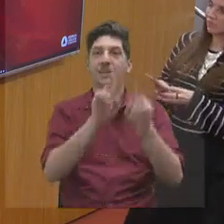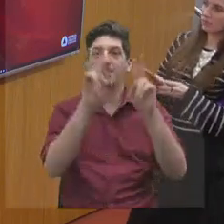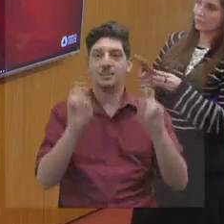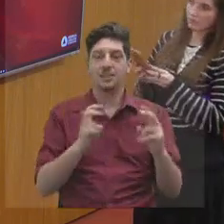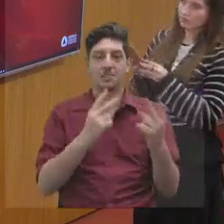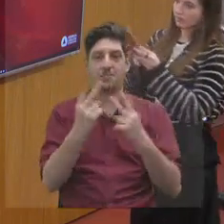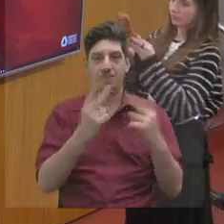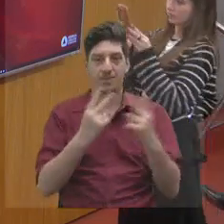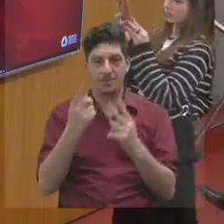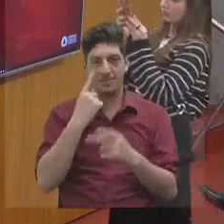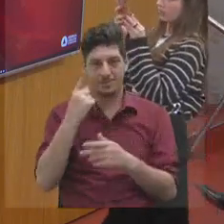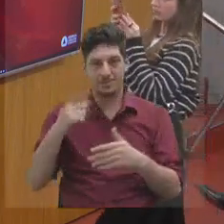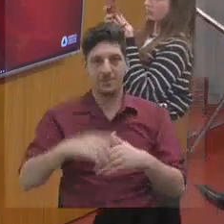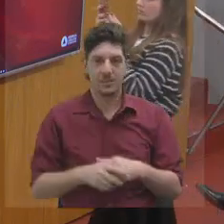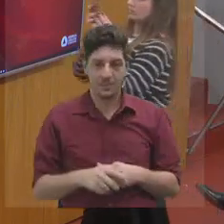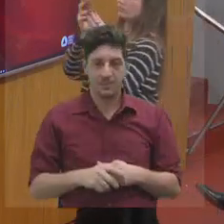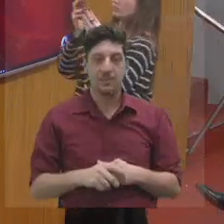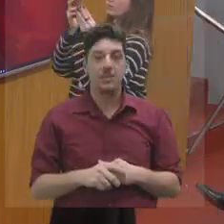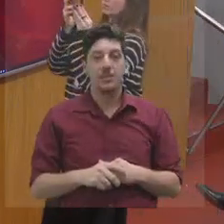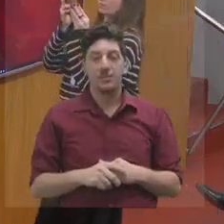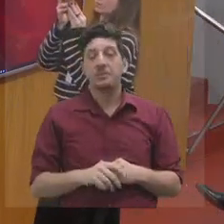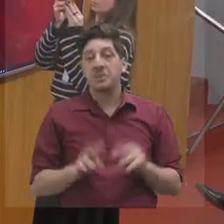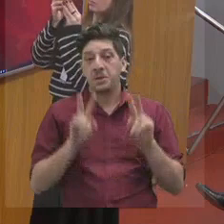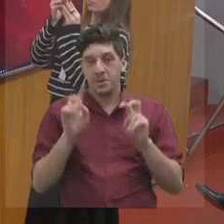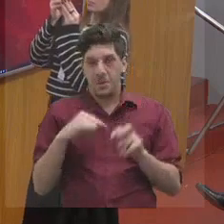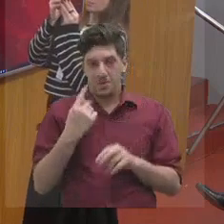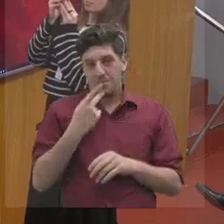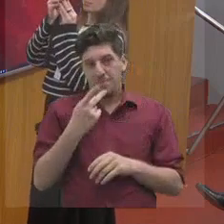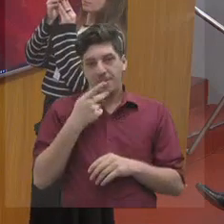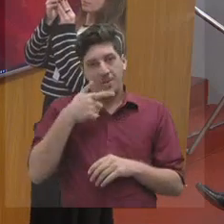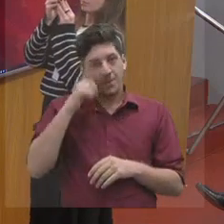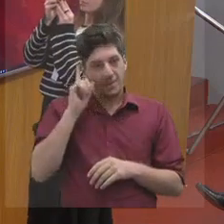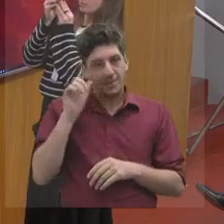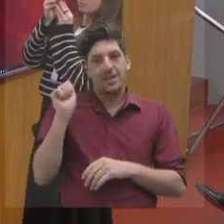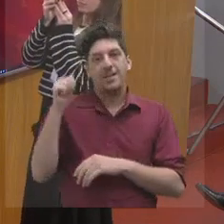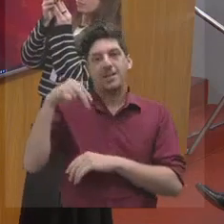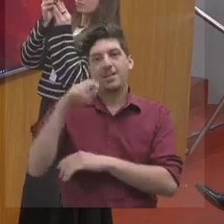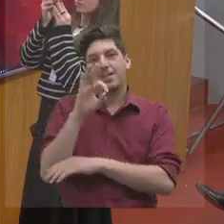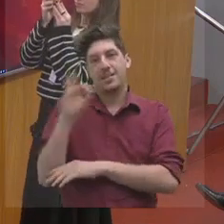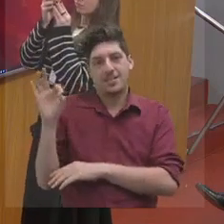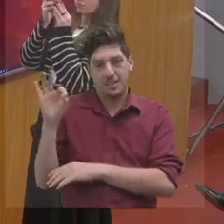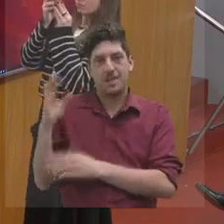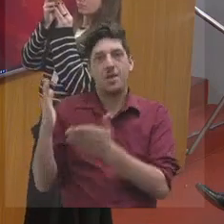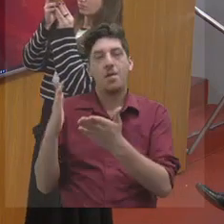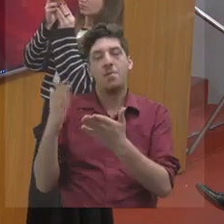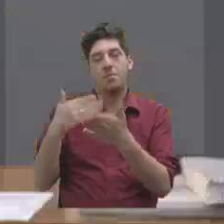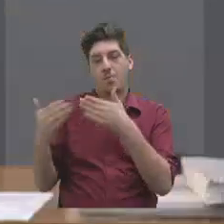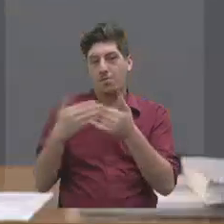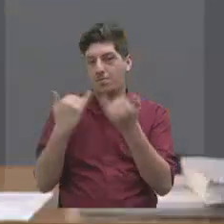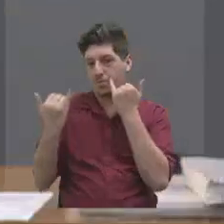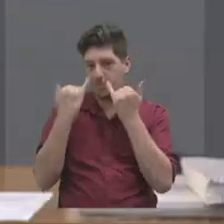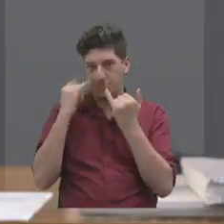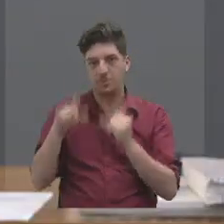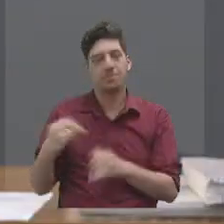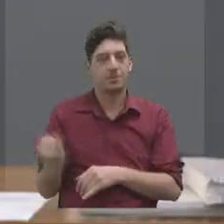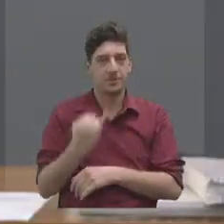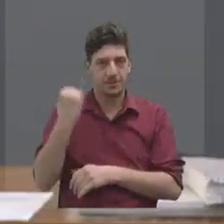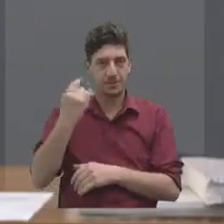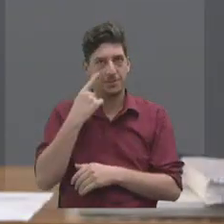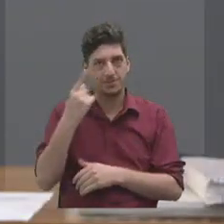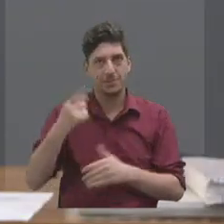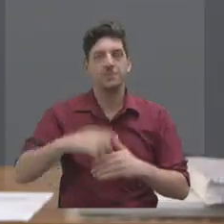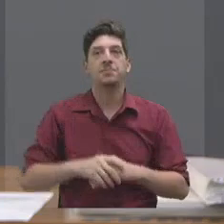Esse foi um dos filmes que a gente tratou ontem né da ntt e qual que é a informação importante aqui né Nós temos aqui